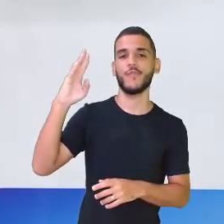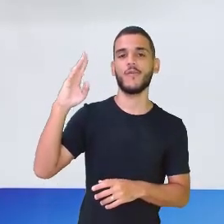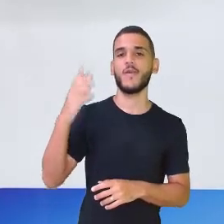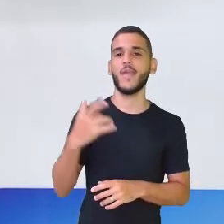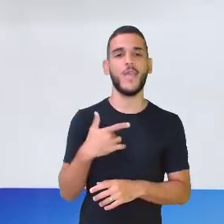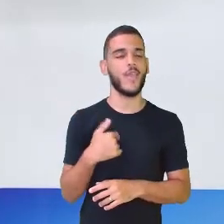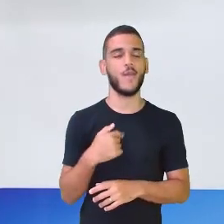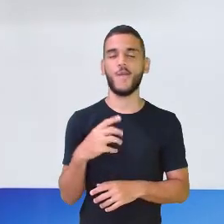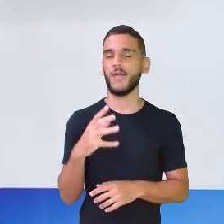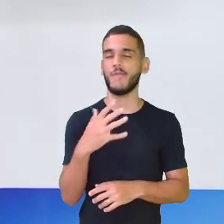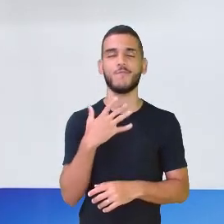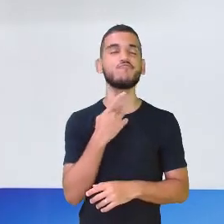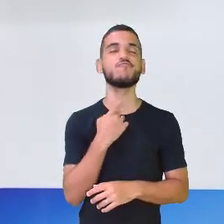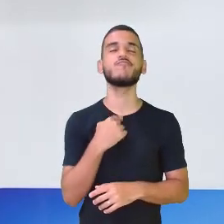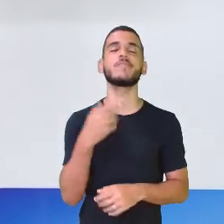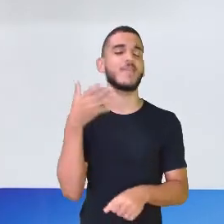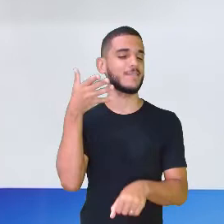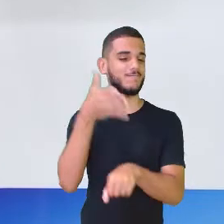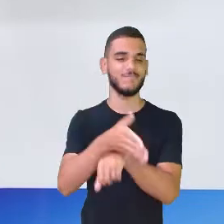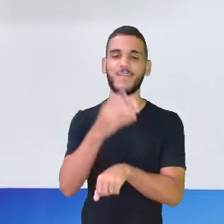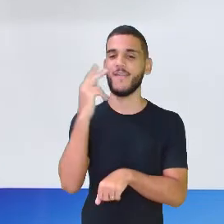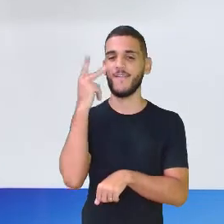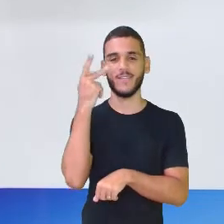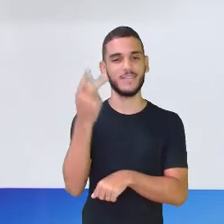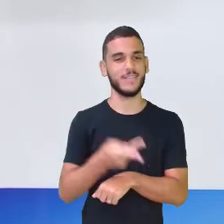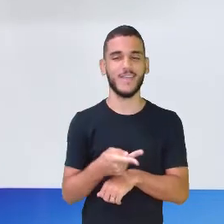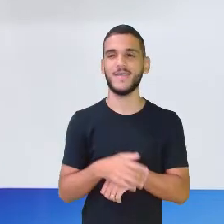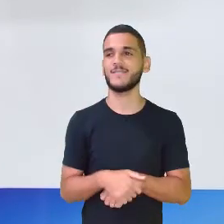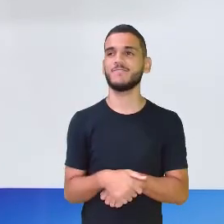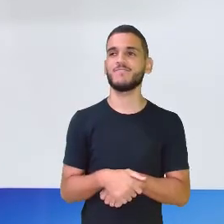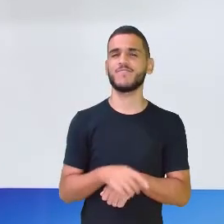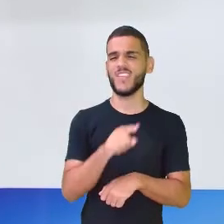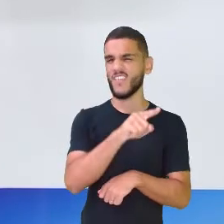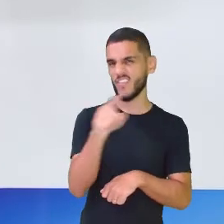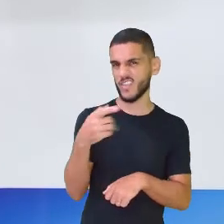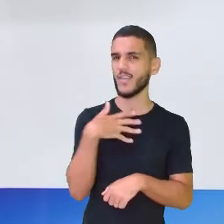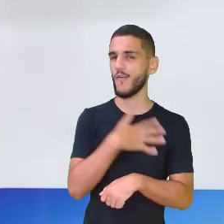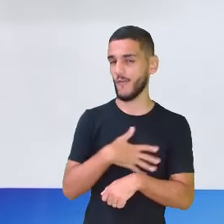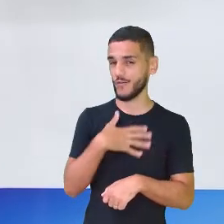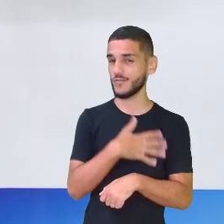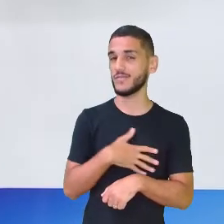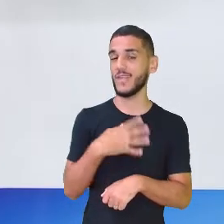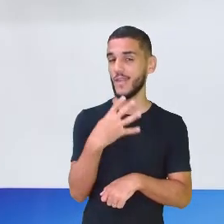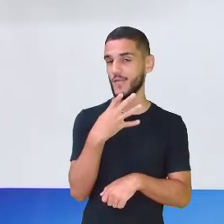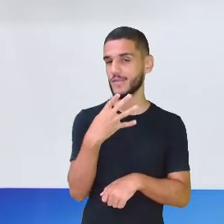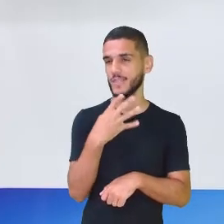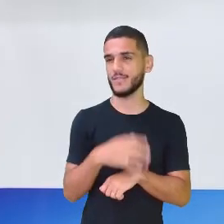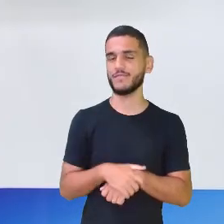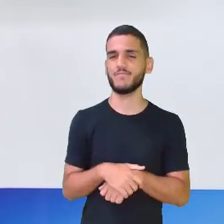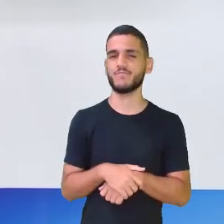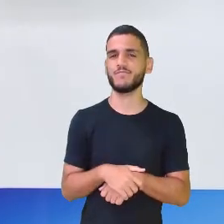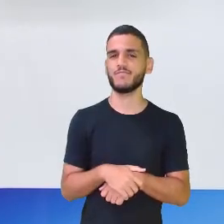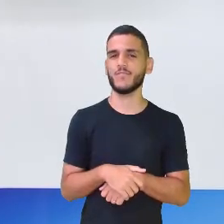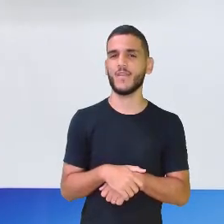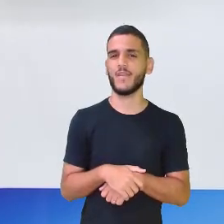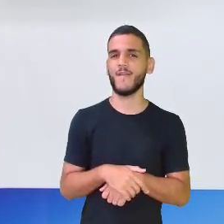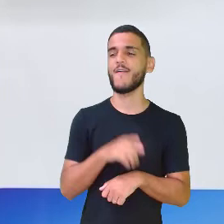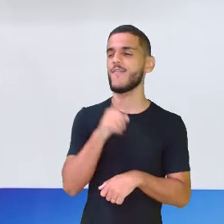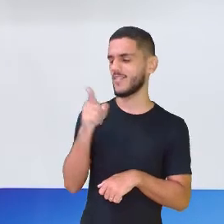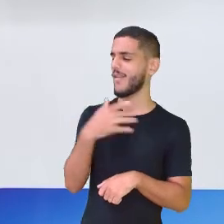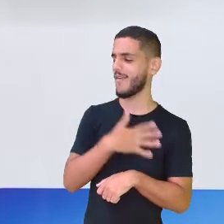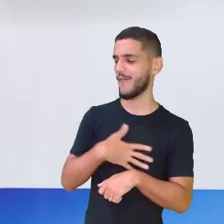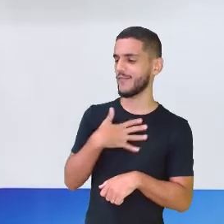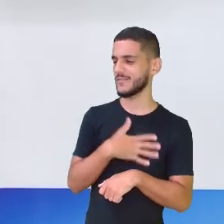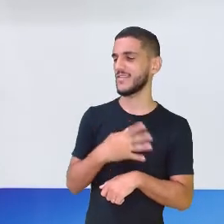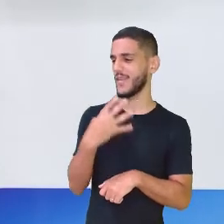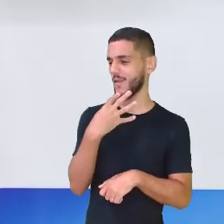Meu sonho de consumo. Mas vocês iriam gostar de conhecer? Será? Você iria gostar de conhecer, professora Kedma? Será